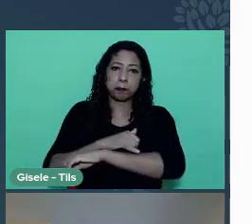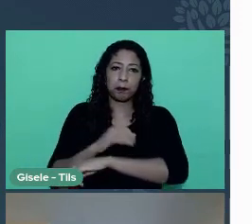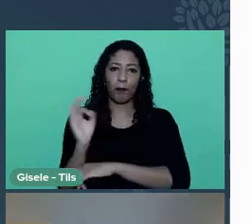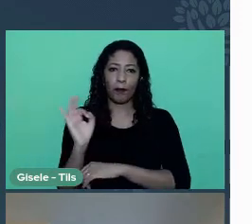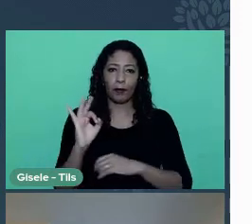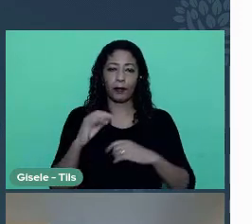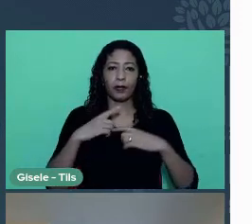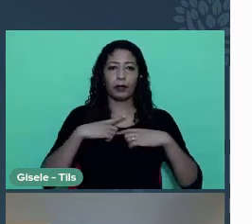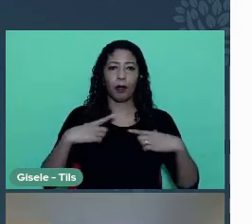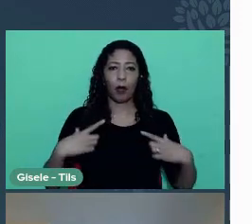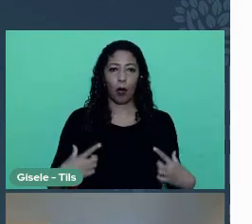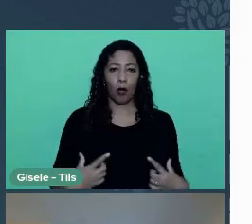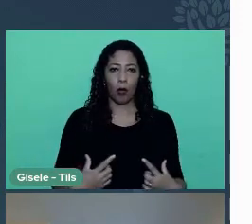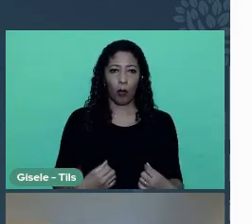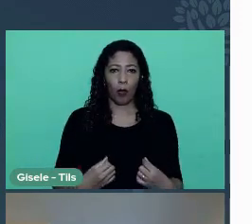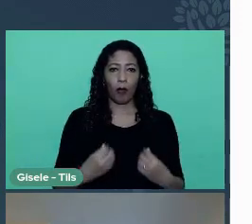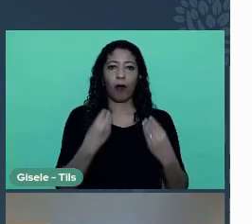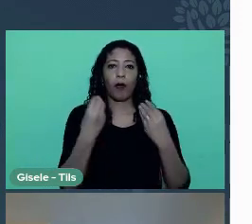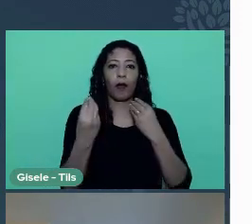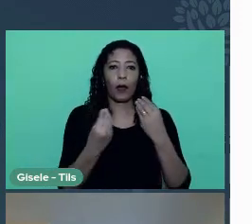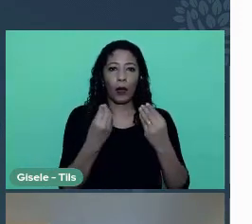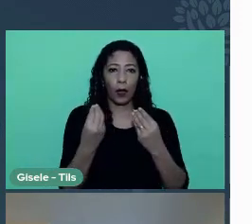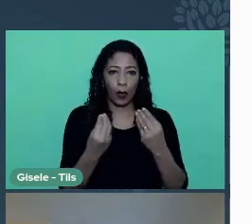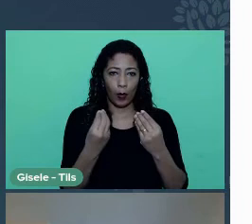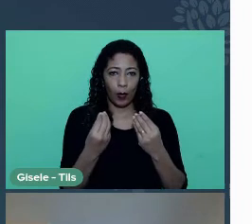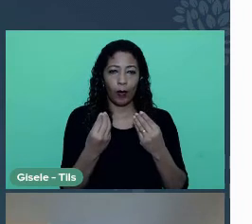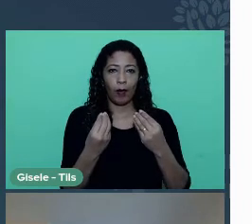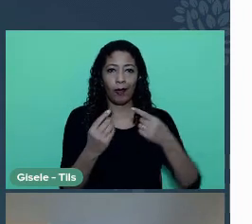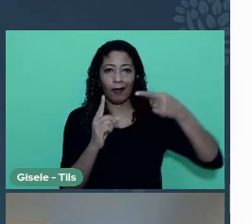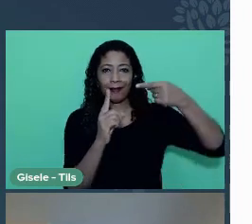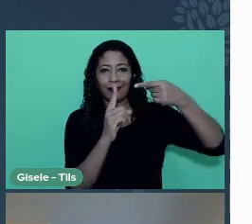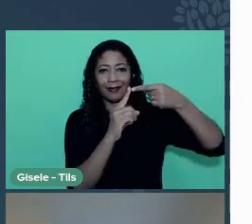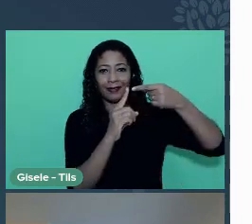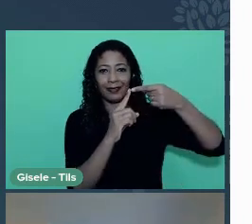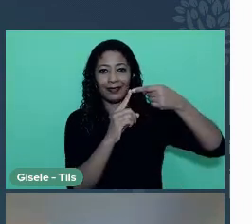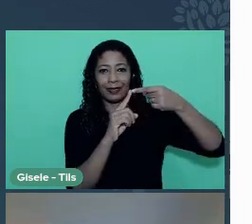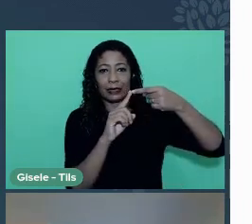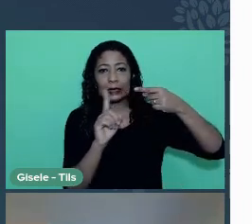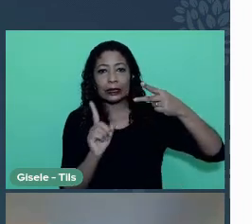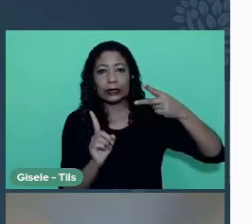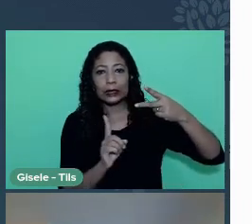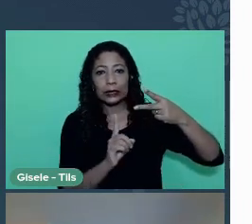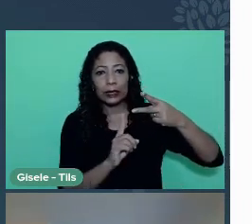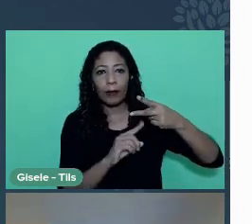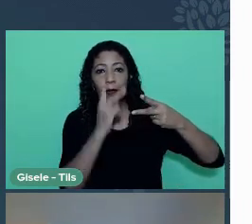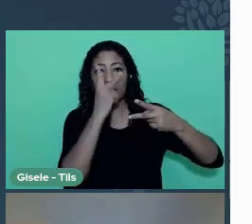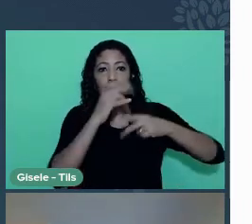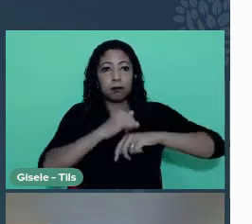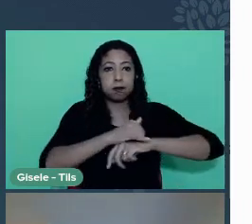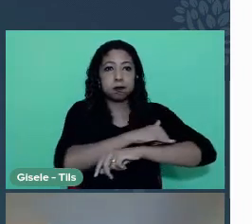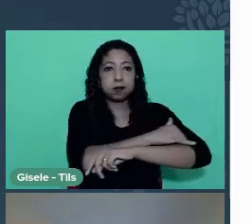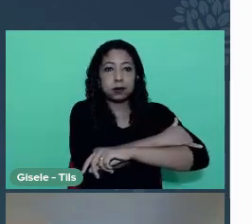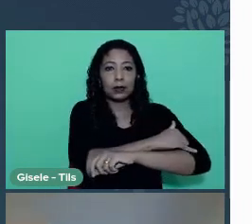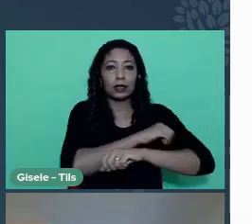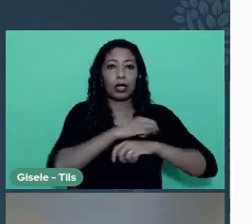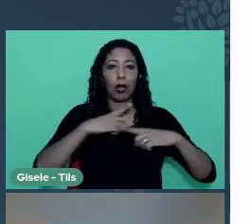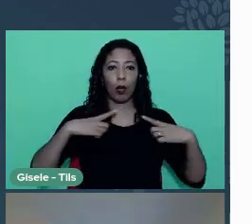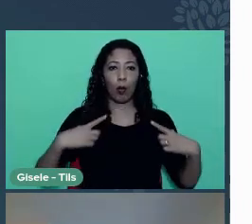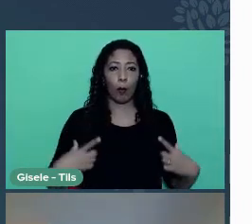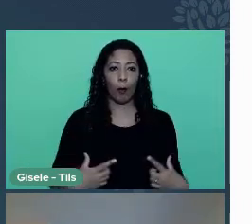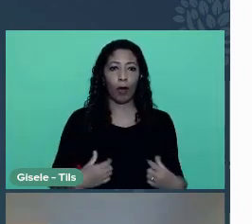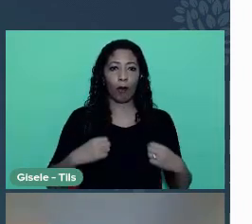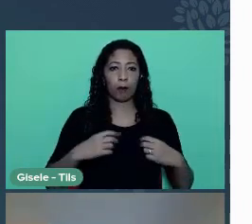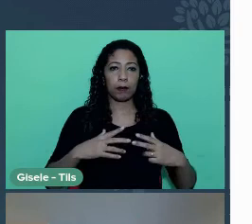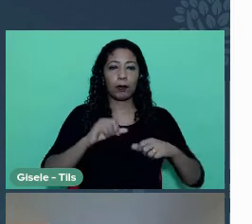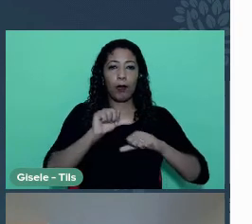ganha peso, que ela é obesa, né? Um dos fatores que acontece é que a mecânica, a gordura da